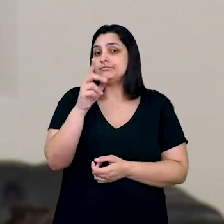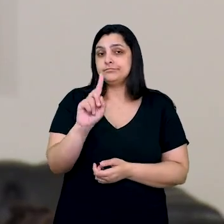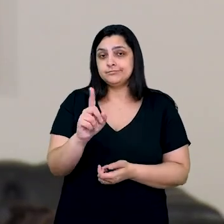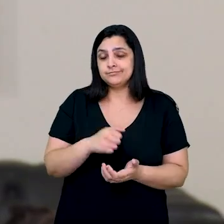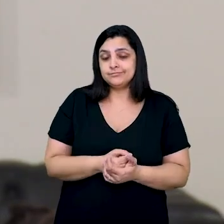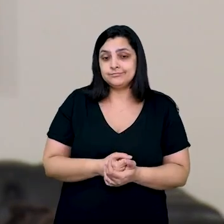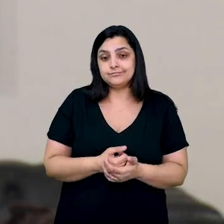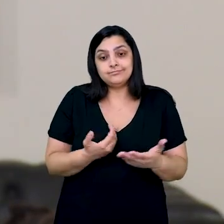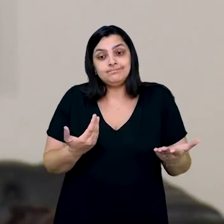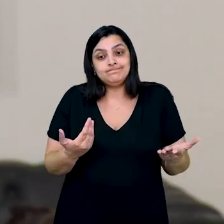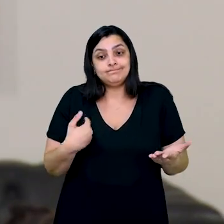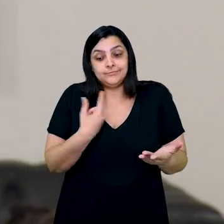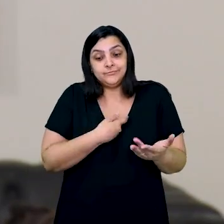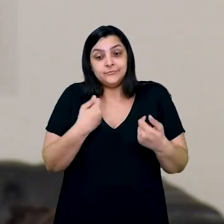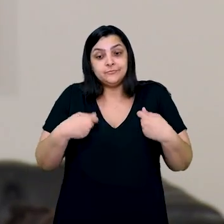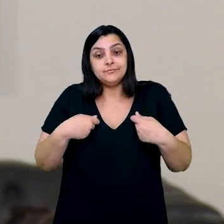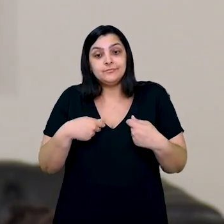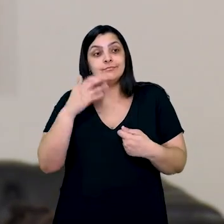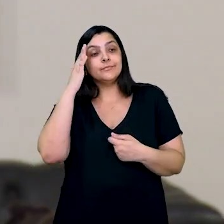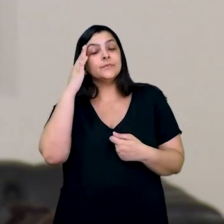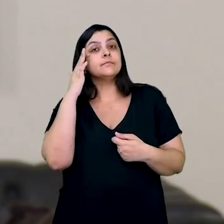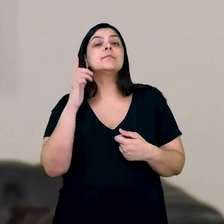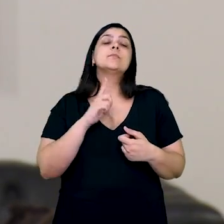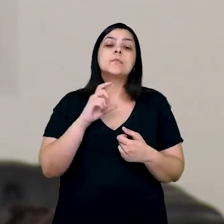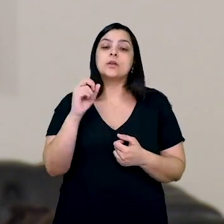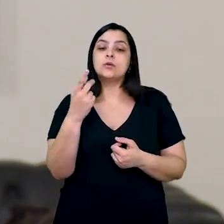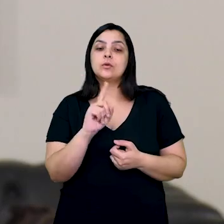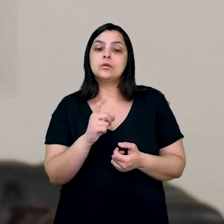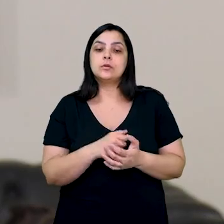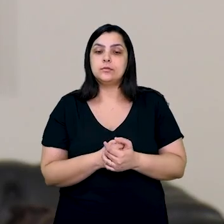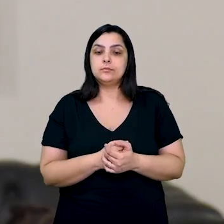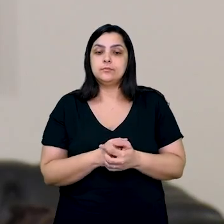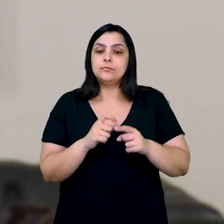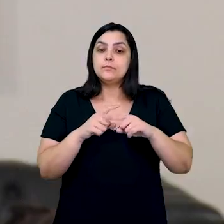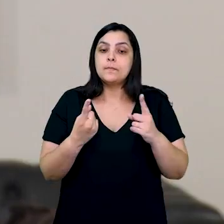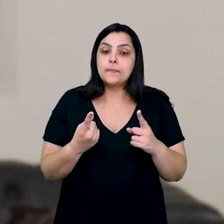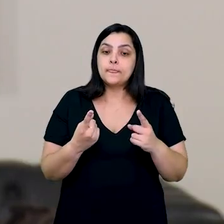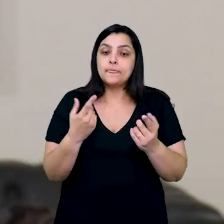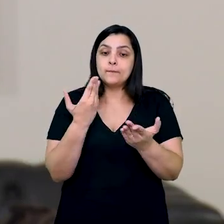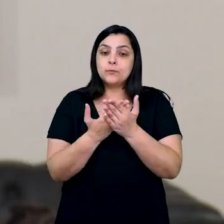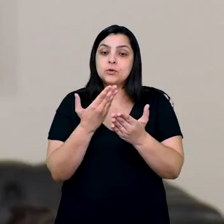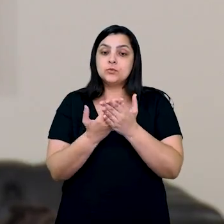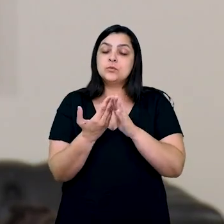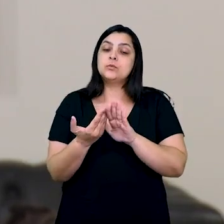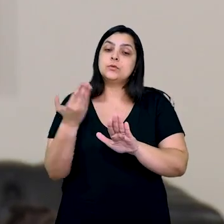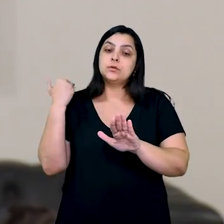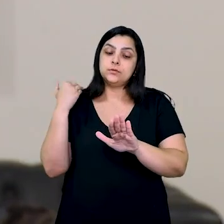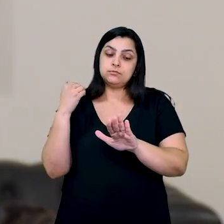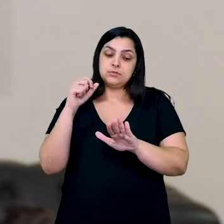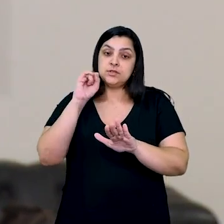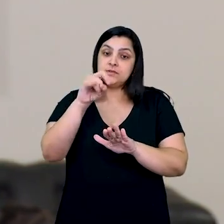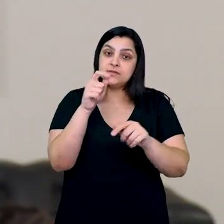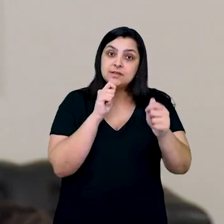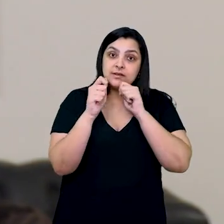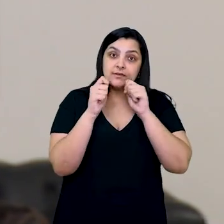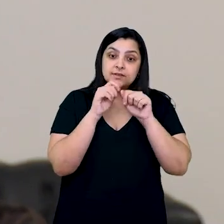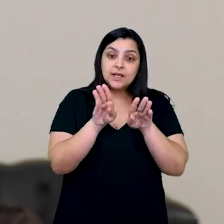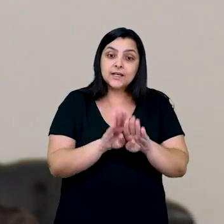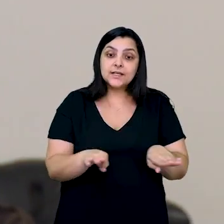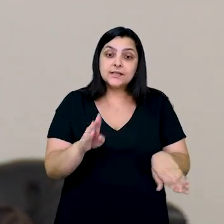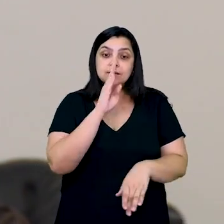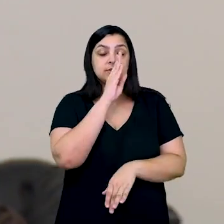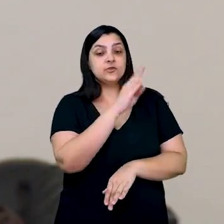trabalhadas, condições de trabalho, que é o que a gente precisa para definir se tem ou não trabalho infantil. Mas no estudo anterior a gente mostrou que entrevistar as